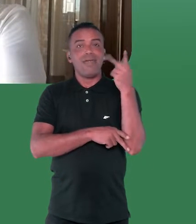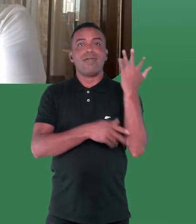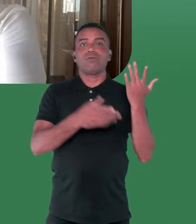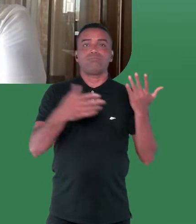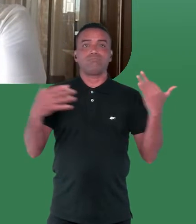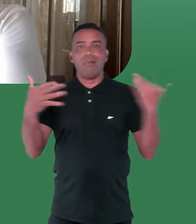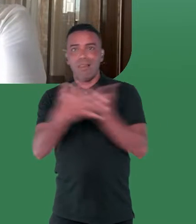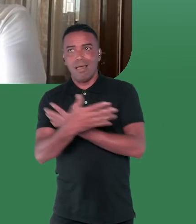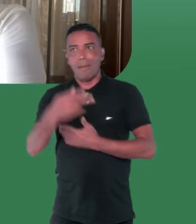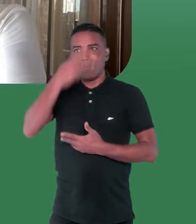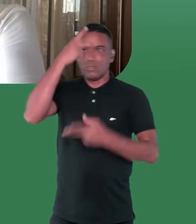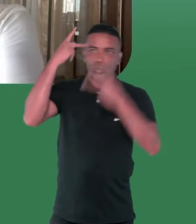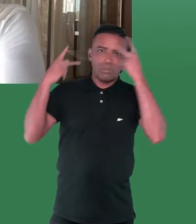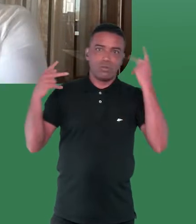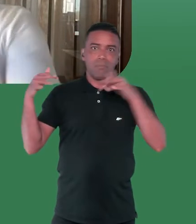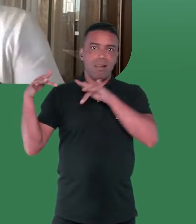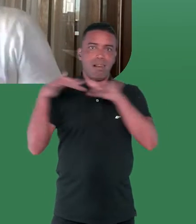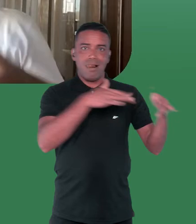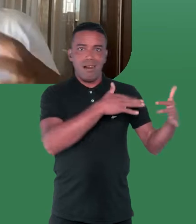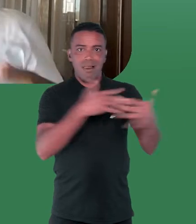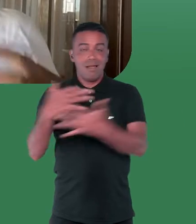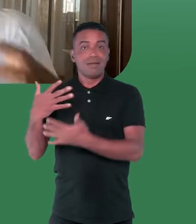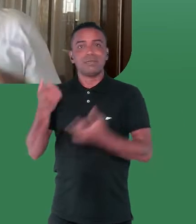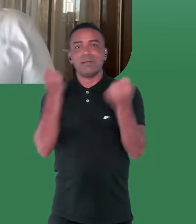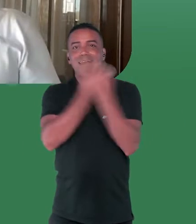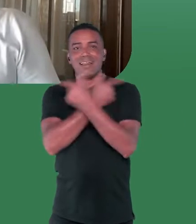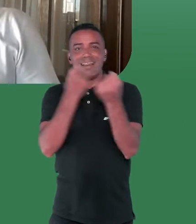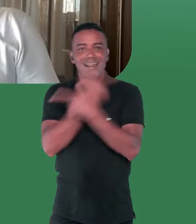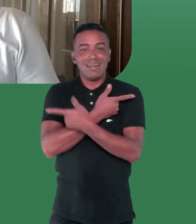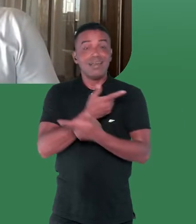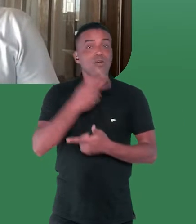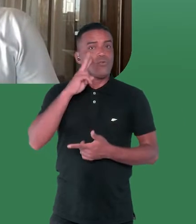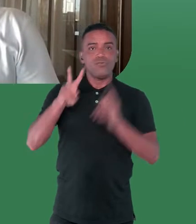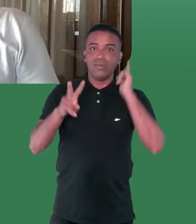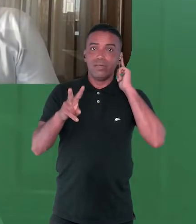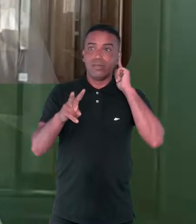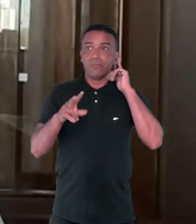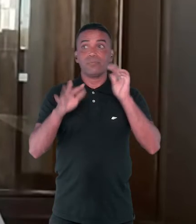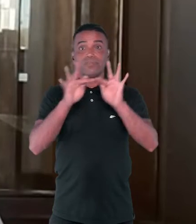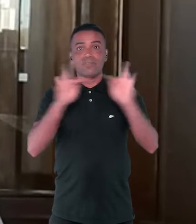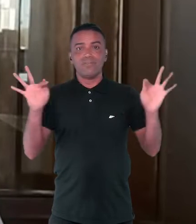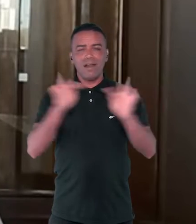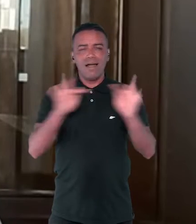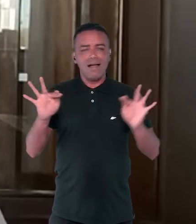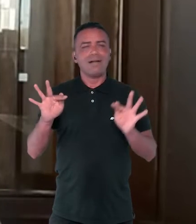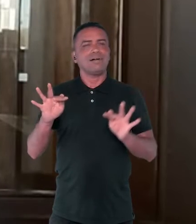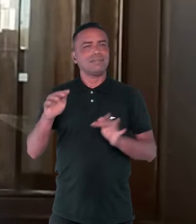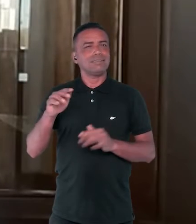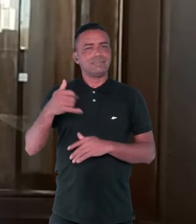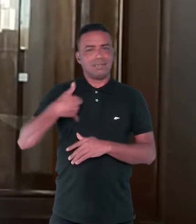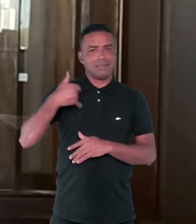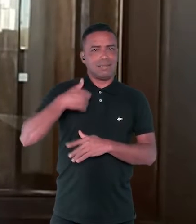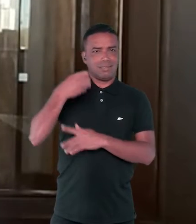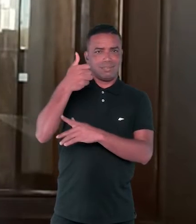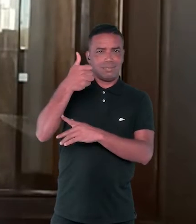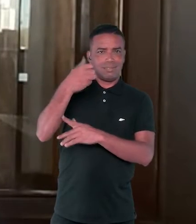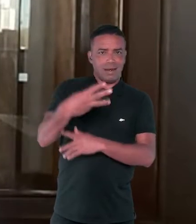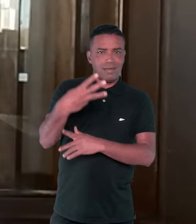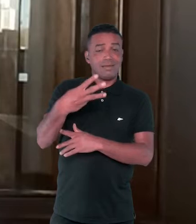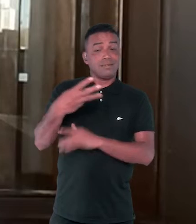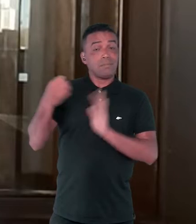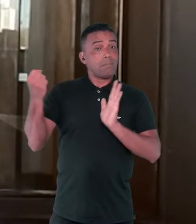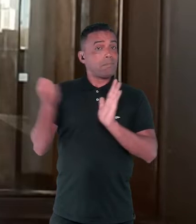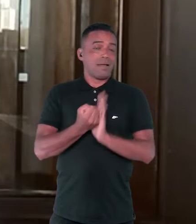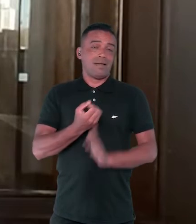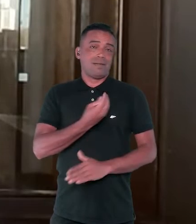vem, atende um, já atende outro, sempre com bom humor, eu escutei uma frase, quando eu tinha 13 anos, que marca a minha